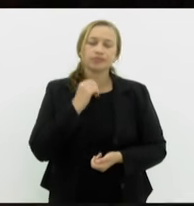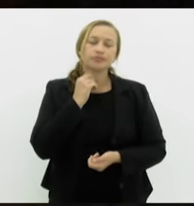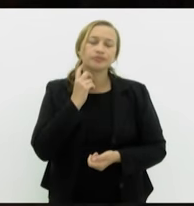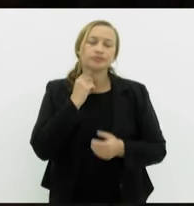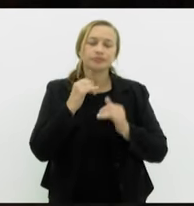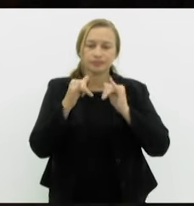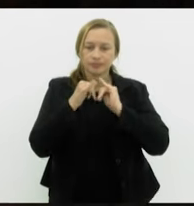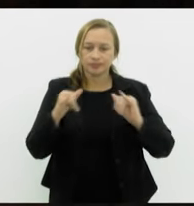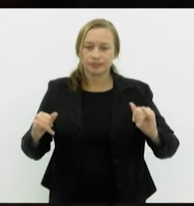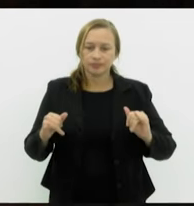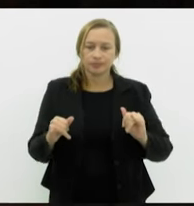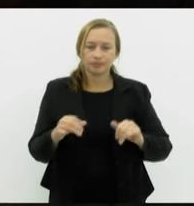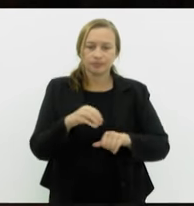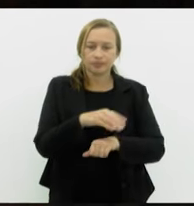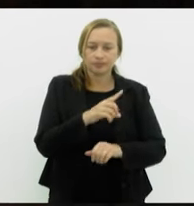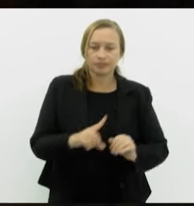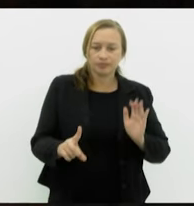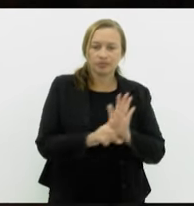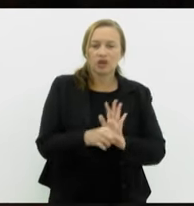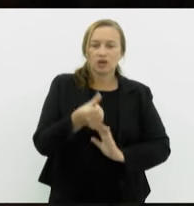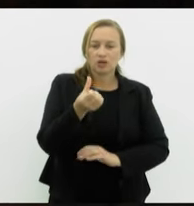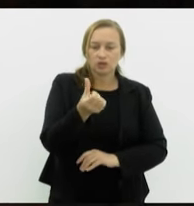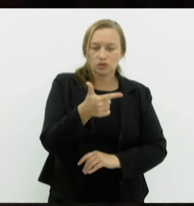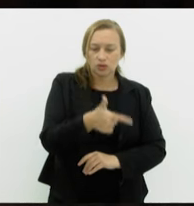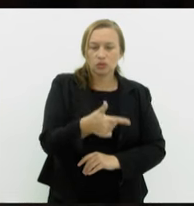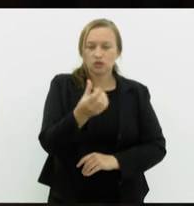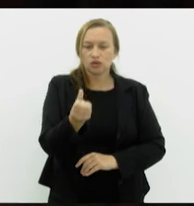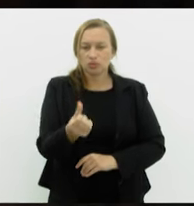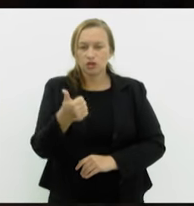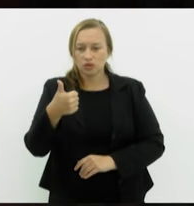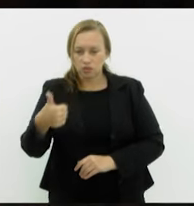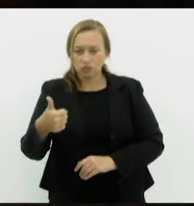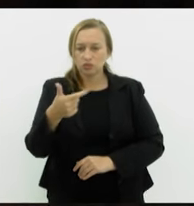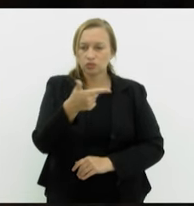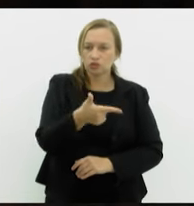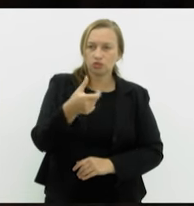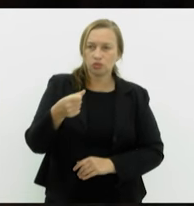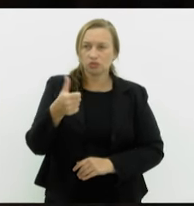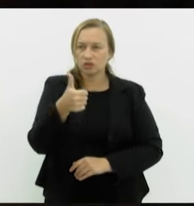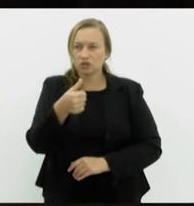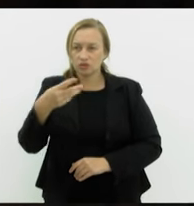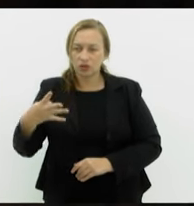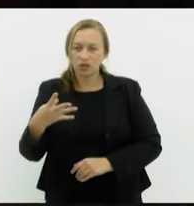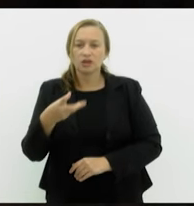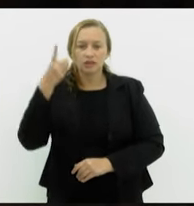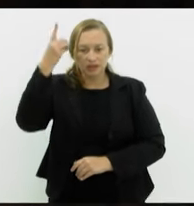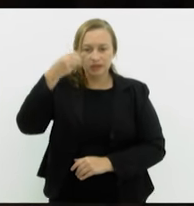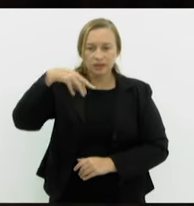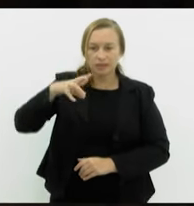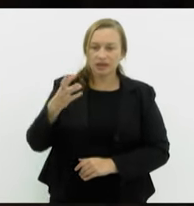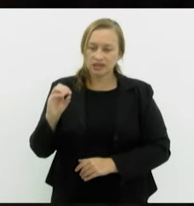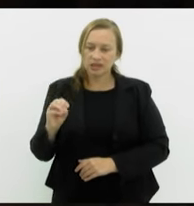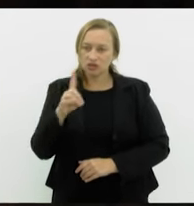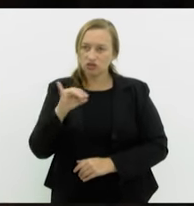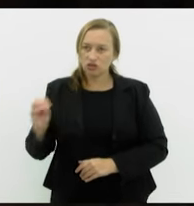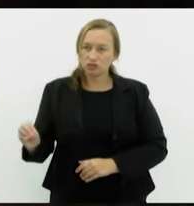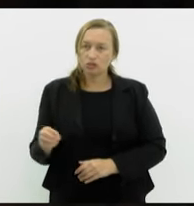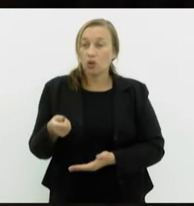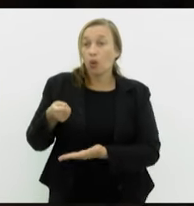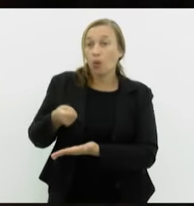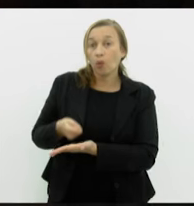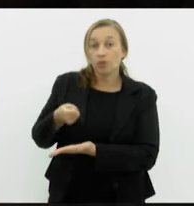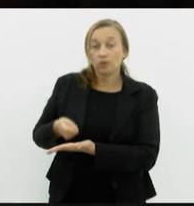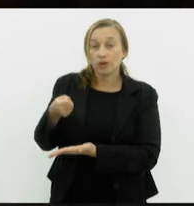Anuncio. Indicação legislativa 261/2024, de autoria do deputado Marcelo Dino, que obriga